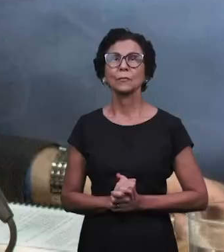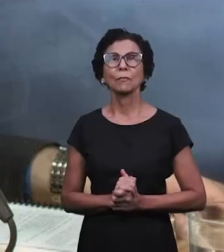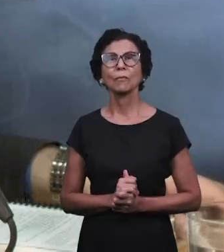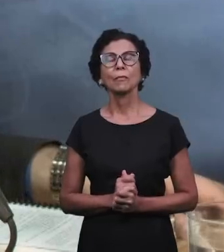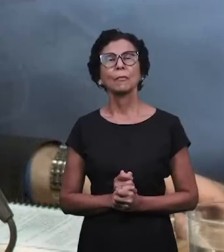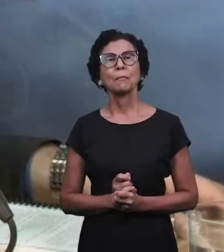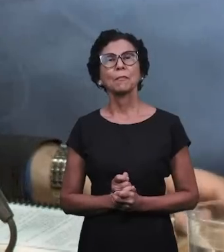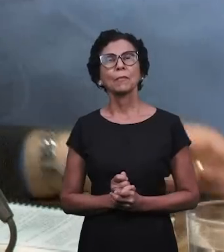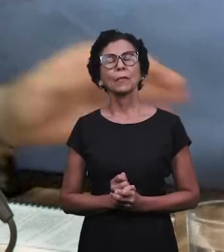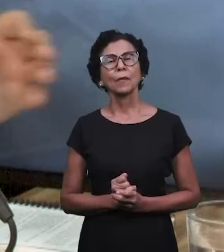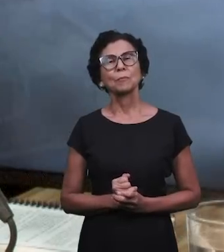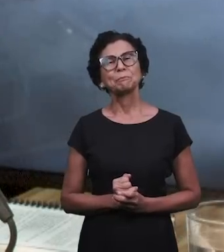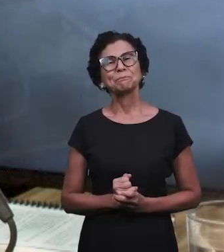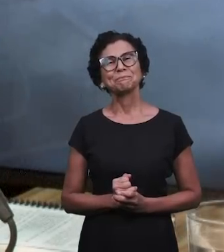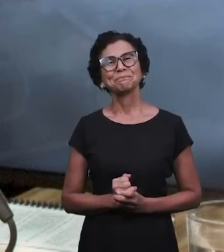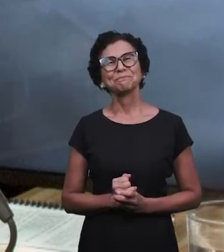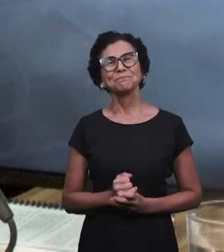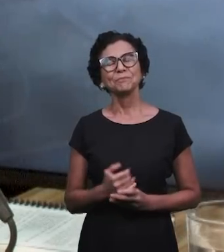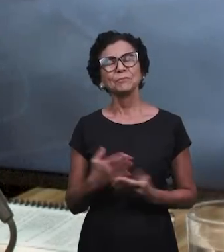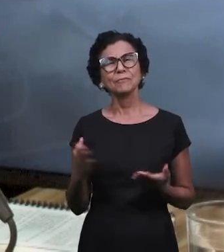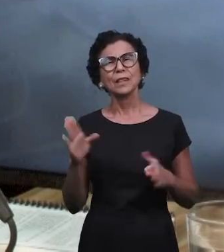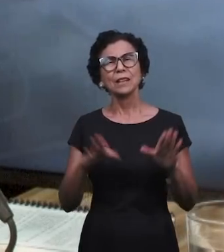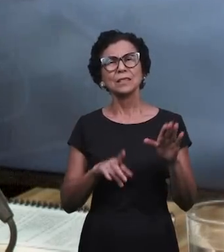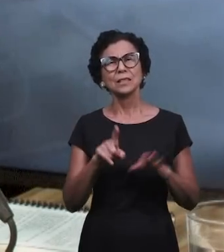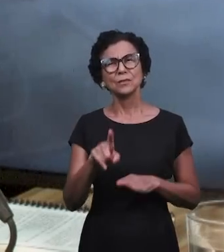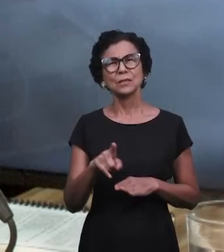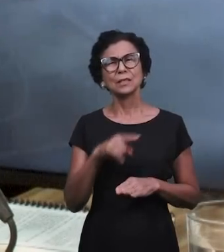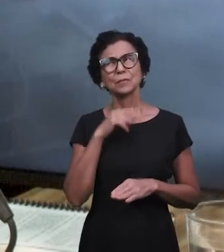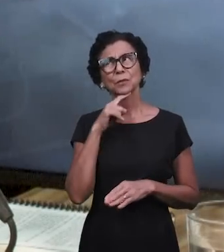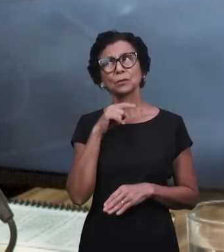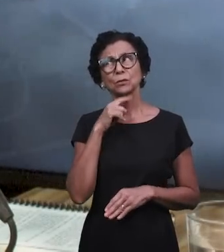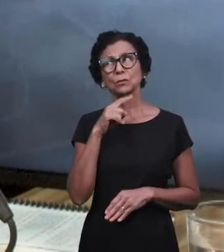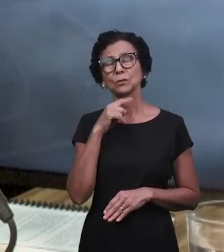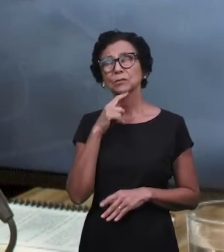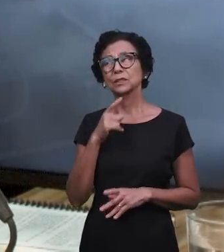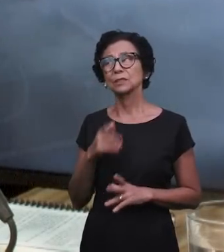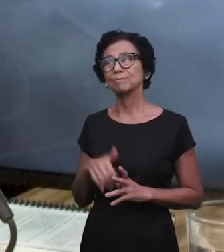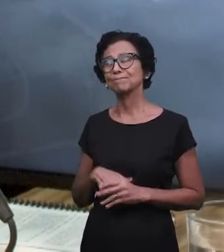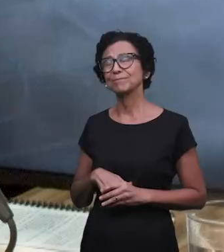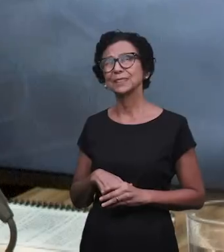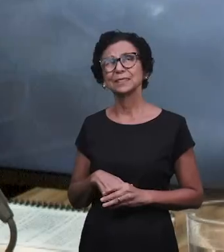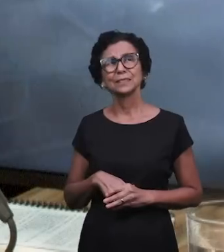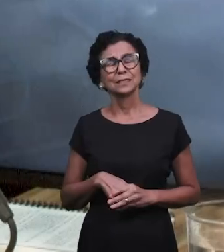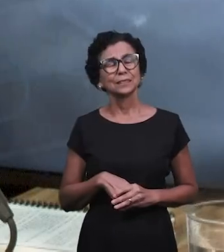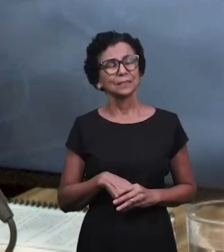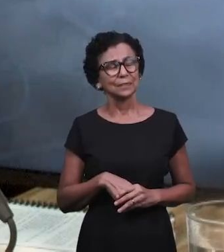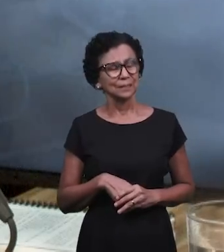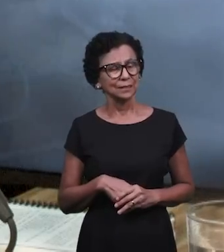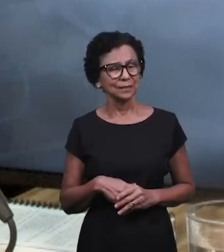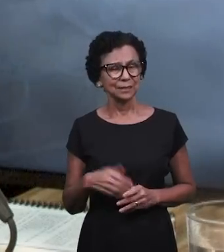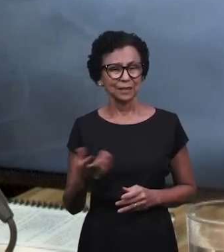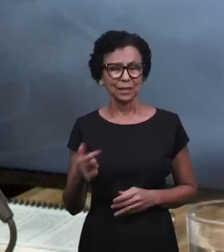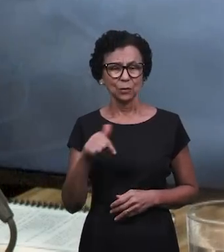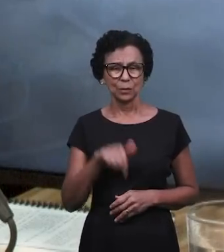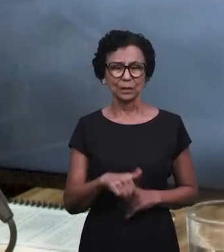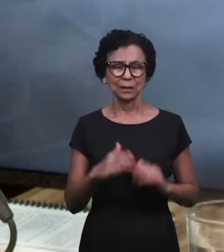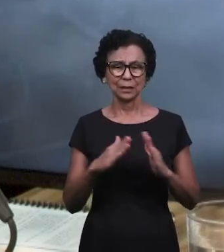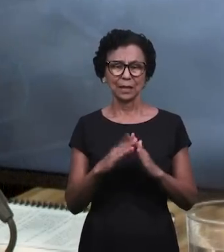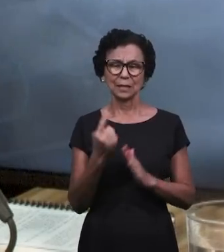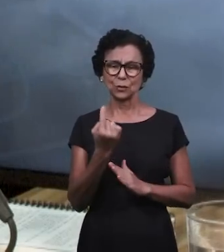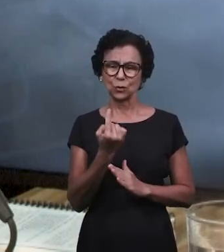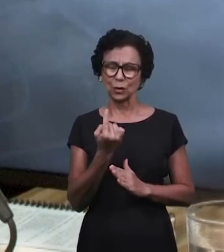porventura estejam passando por esse momento de dúvida. Será que eu consigo servir ao Senhor aqui em casa, sozinho? Ou preciso de